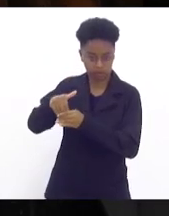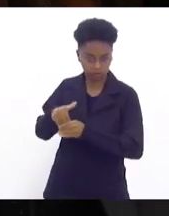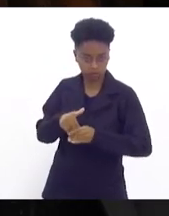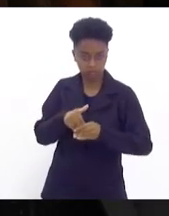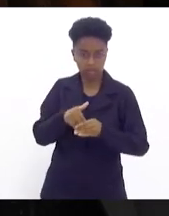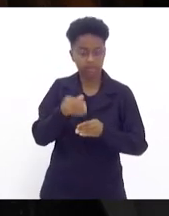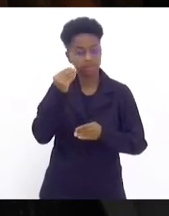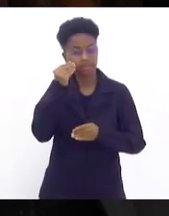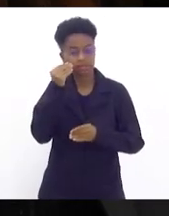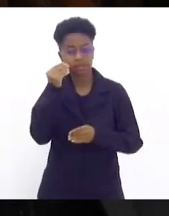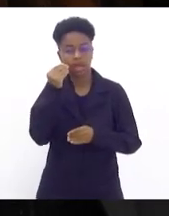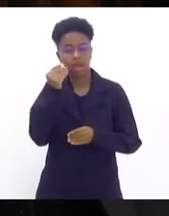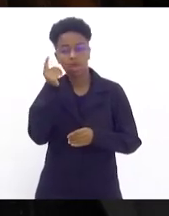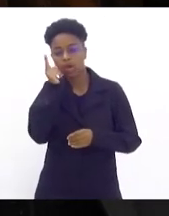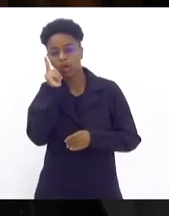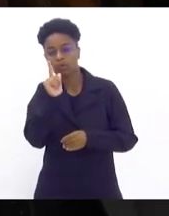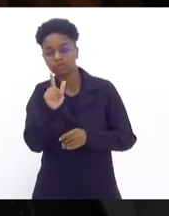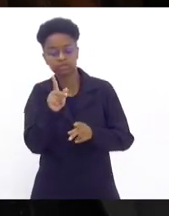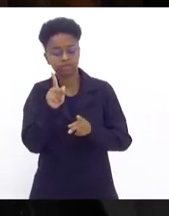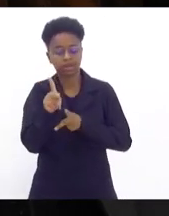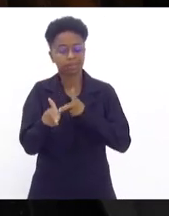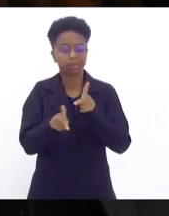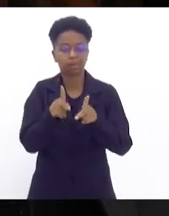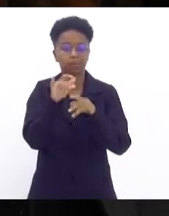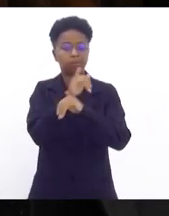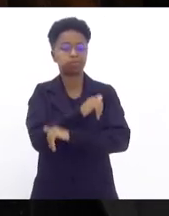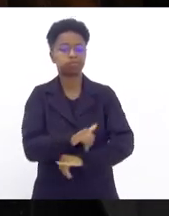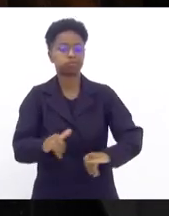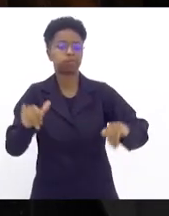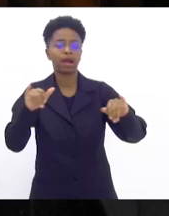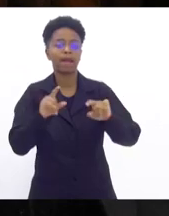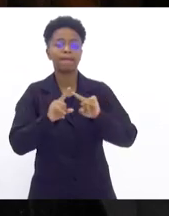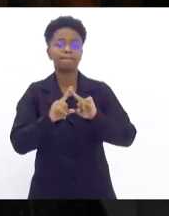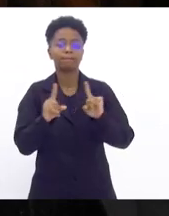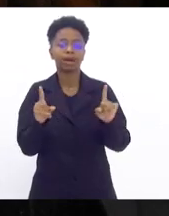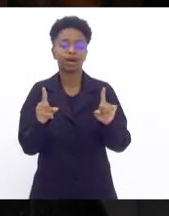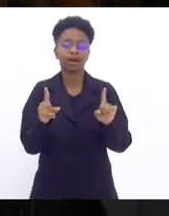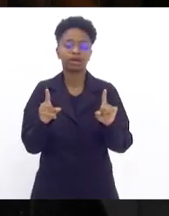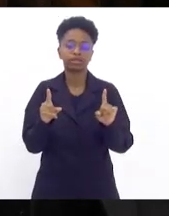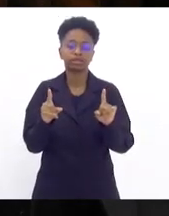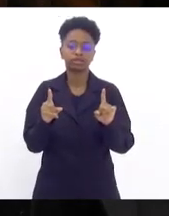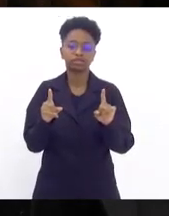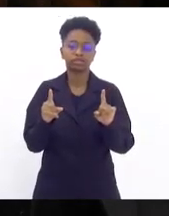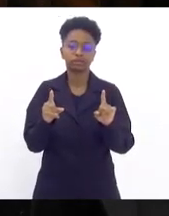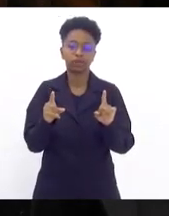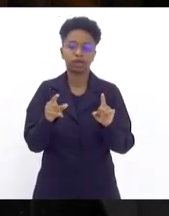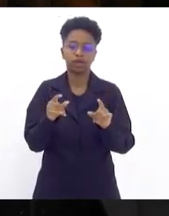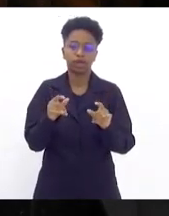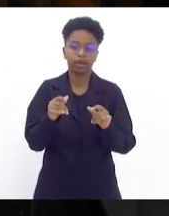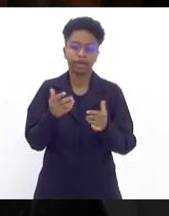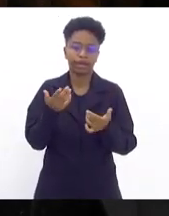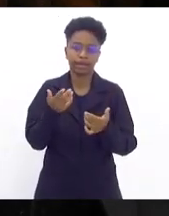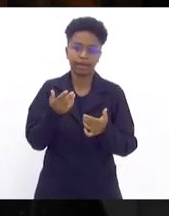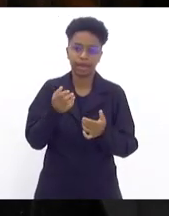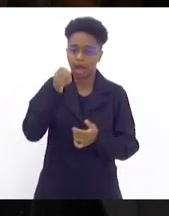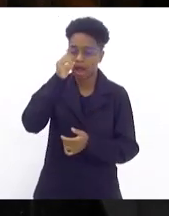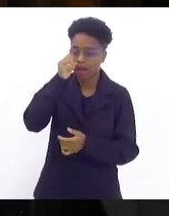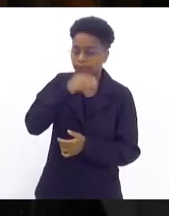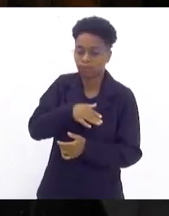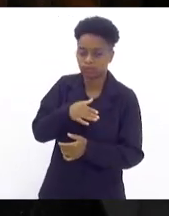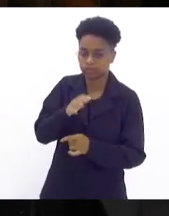para ganhar popularidade as custas dos estados e municípios